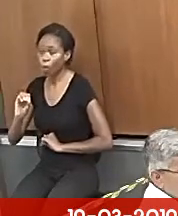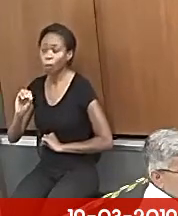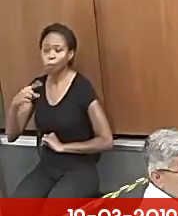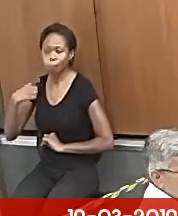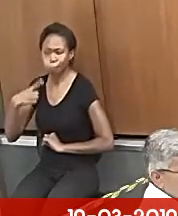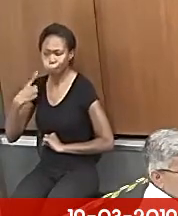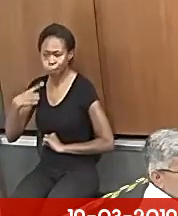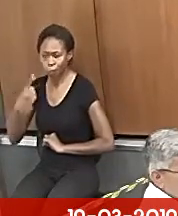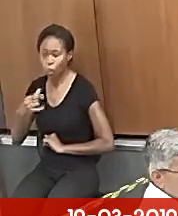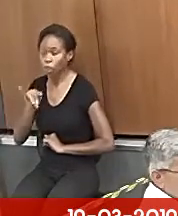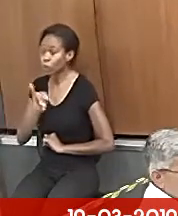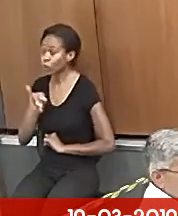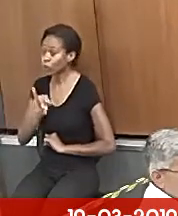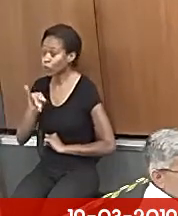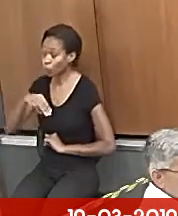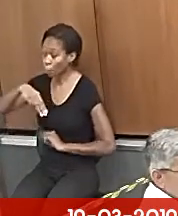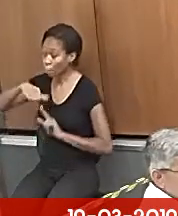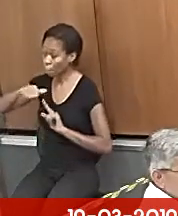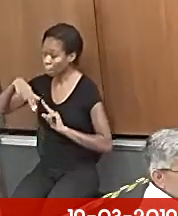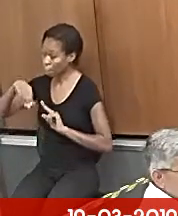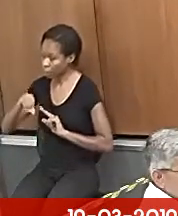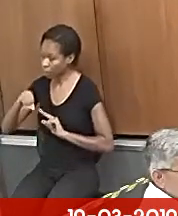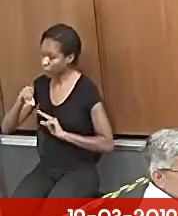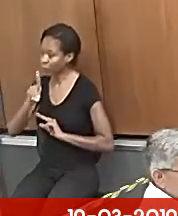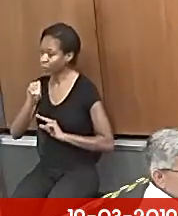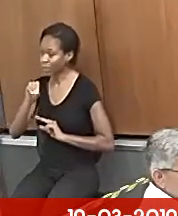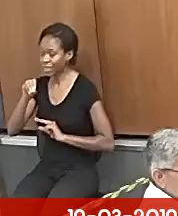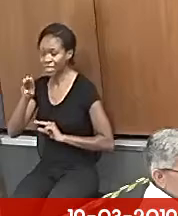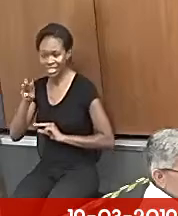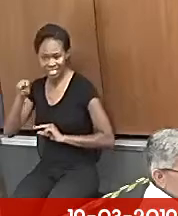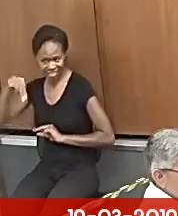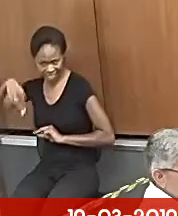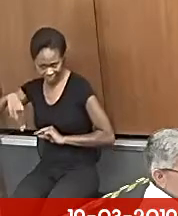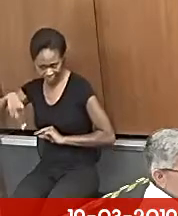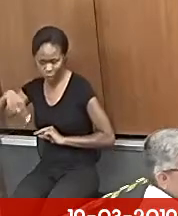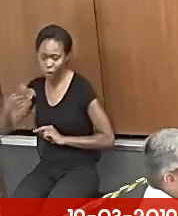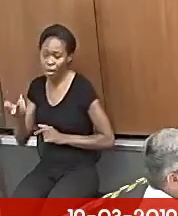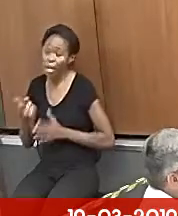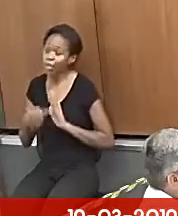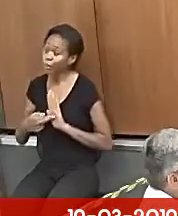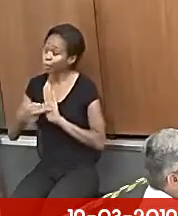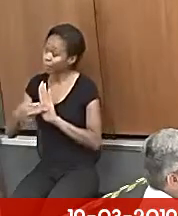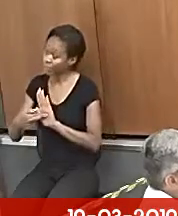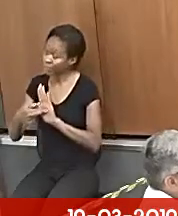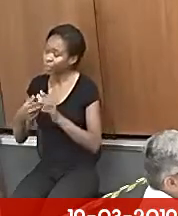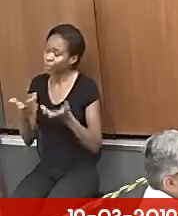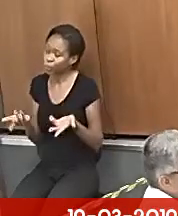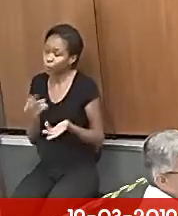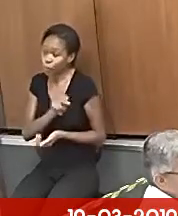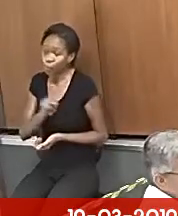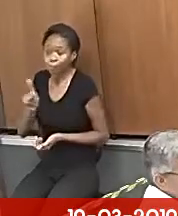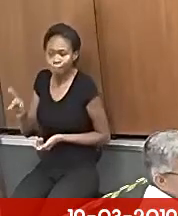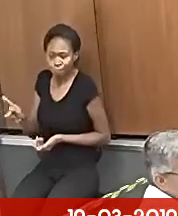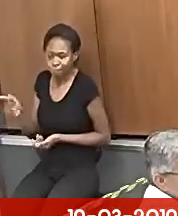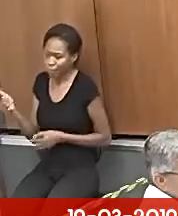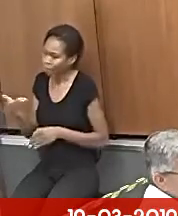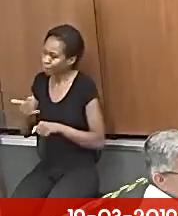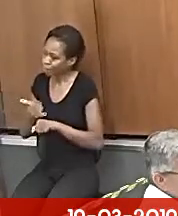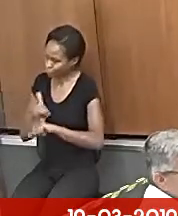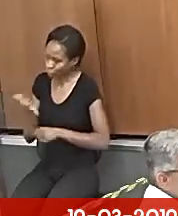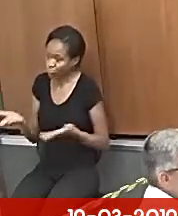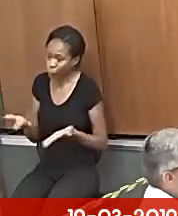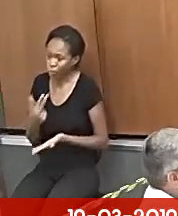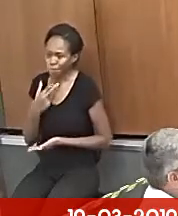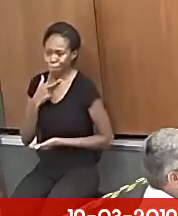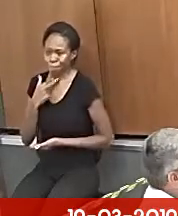down representando esse ato é o presidente leonardo vieira gomes que não pode aprender pela questão das festividades neta uma